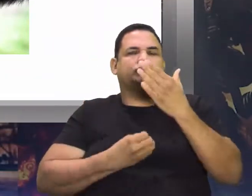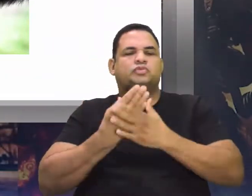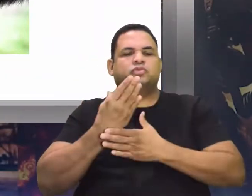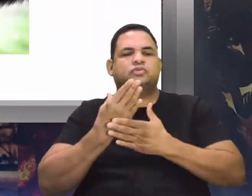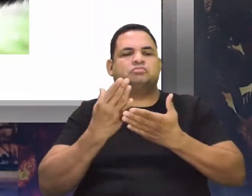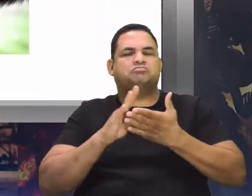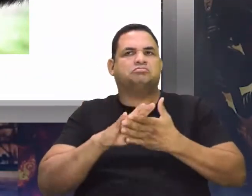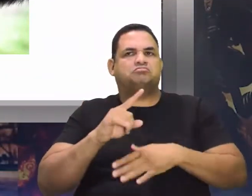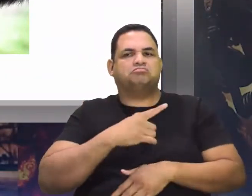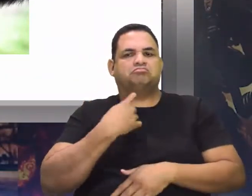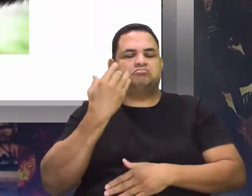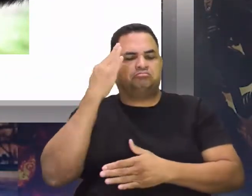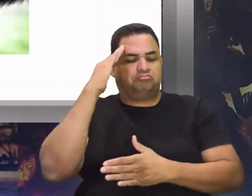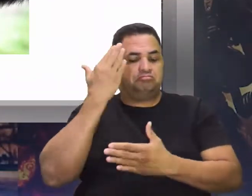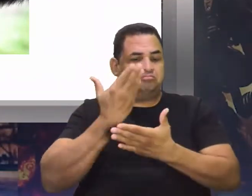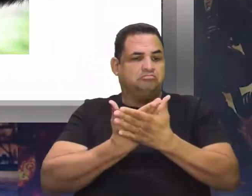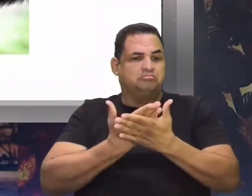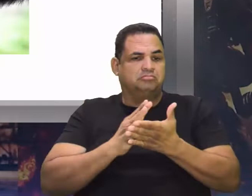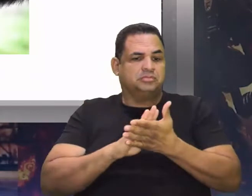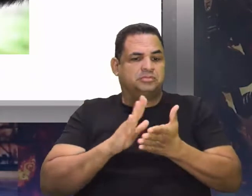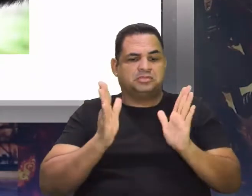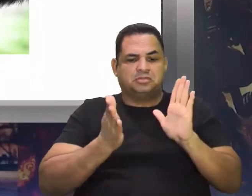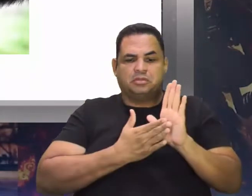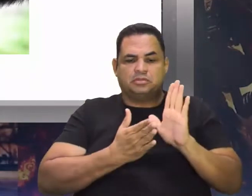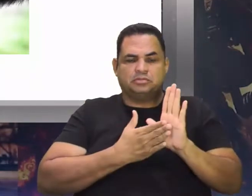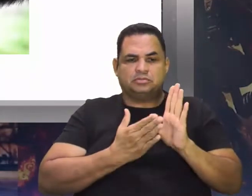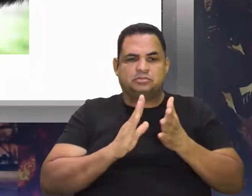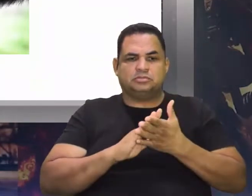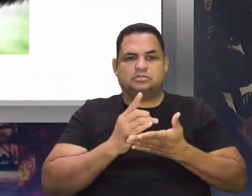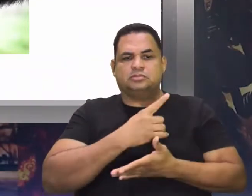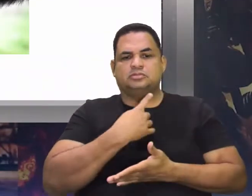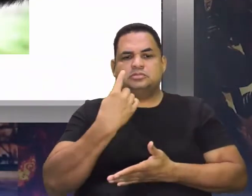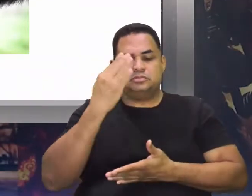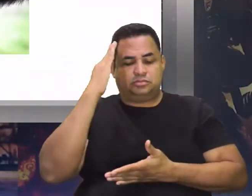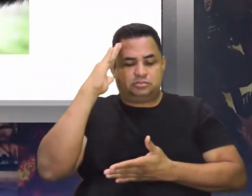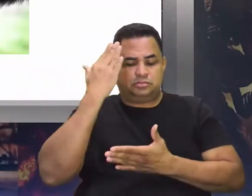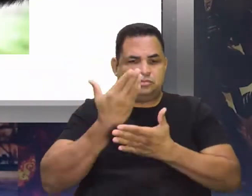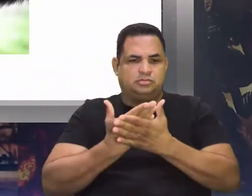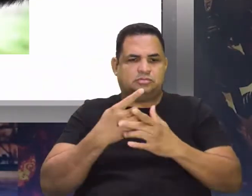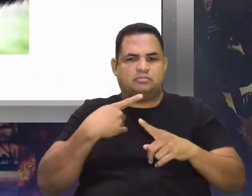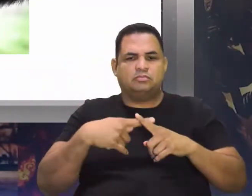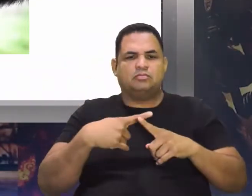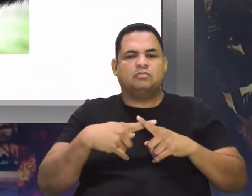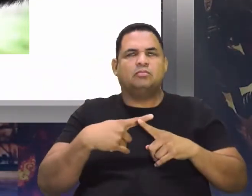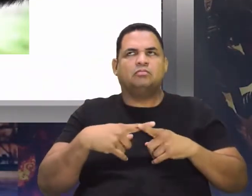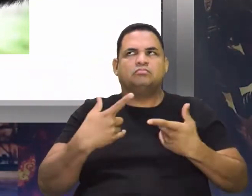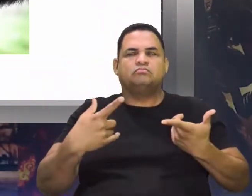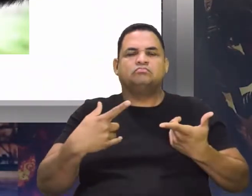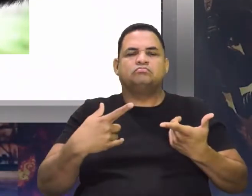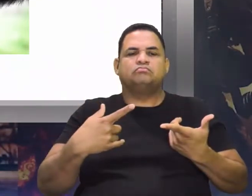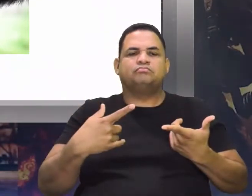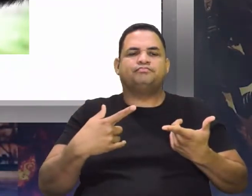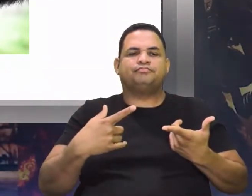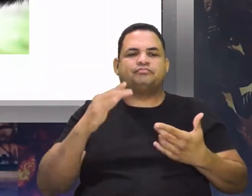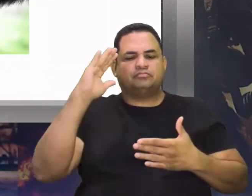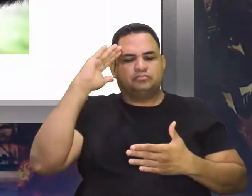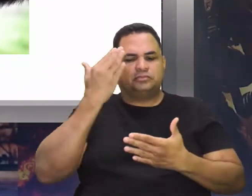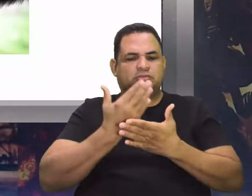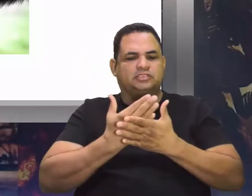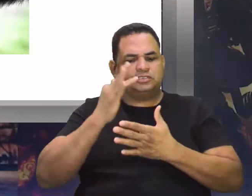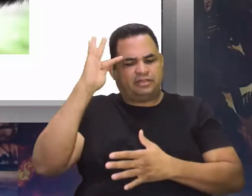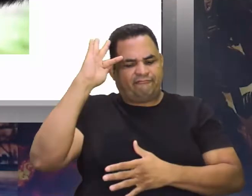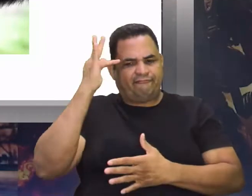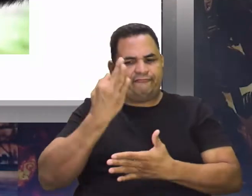e nós acreditamos, nós não precisamos comprovar nada, nós apenas acreditamos porque é uma crença da